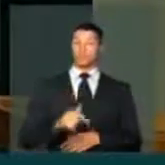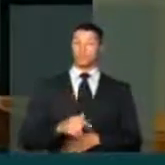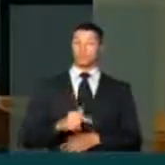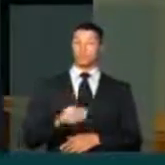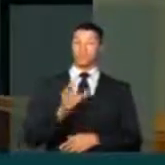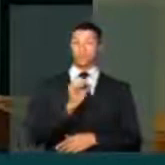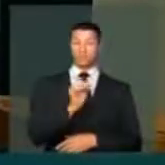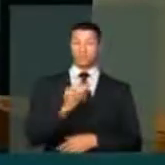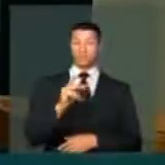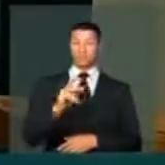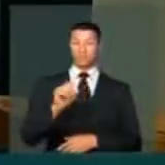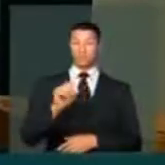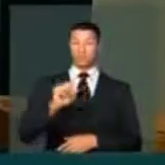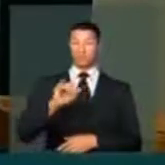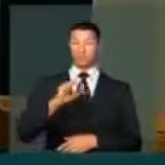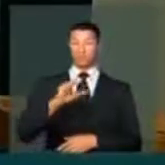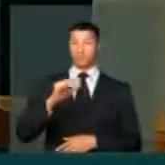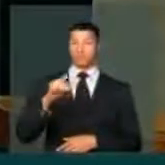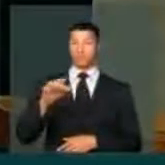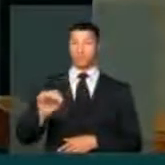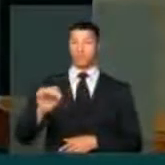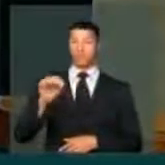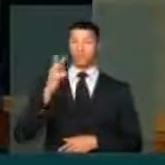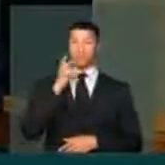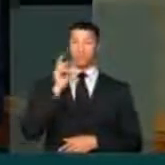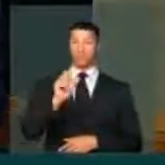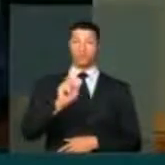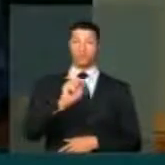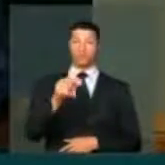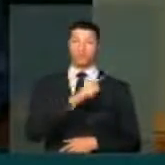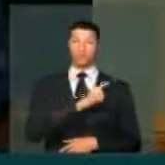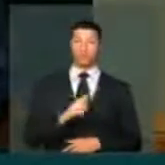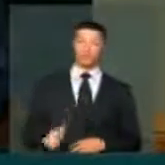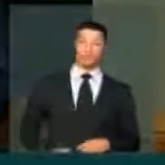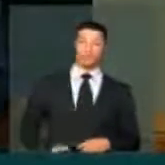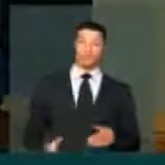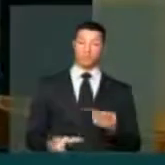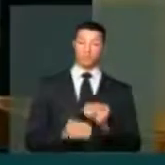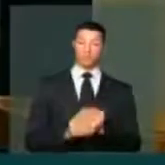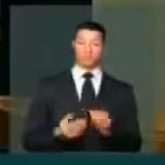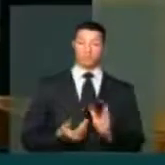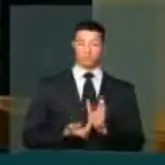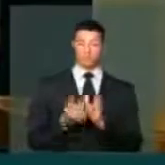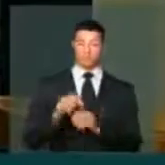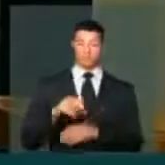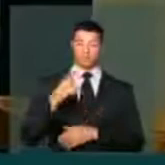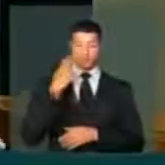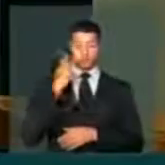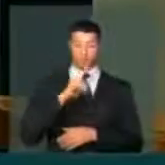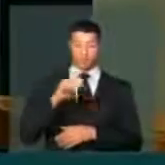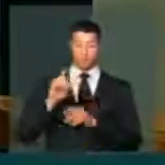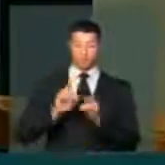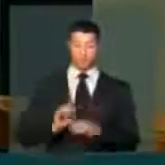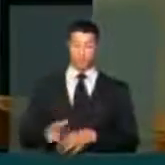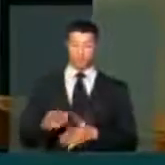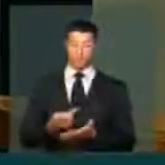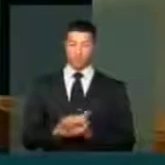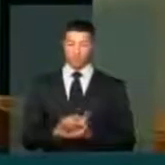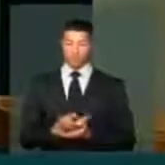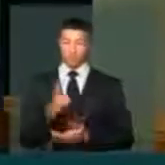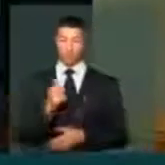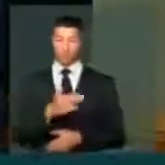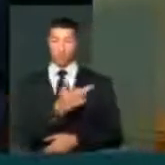uma oposição àquilo que o governo tem colocado nesta casa, para não deixarmos isso acontecer.